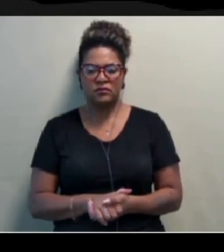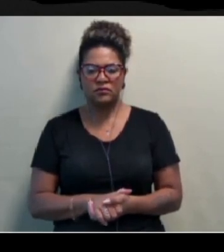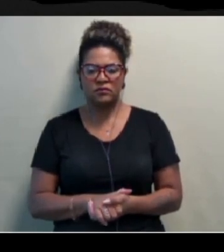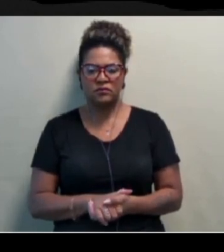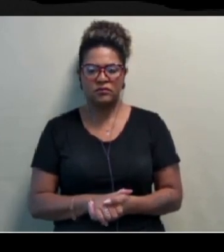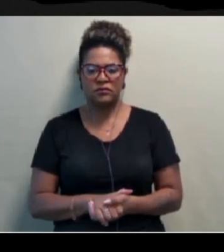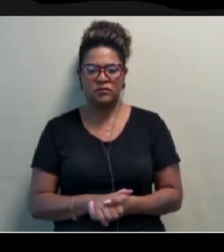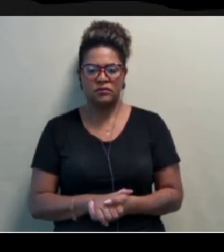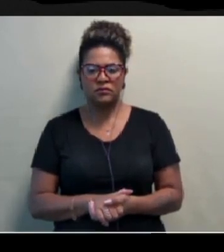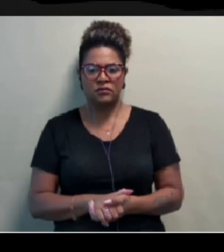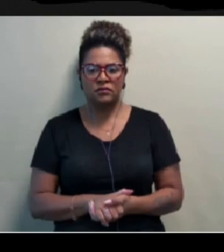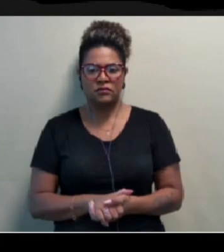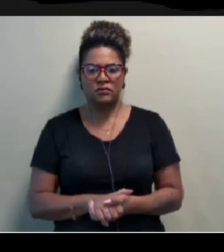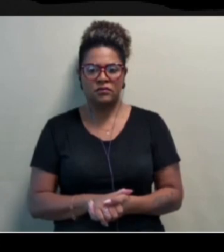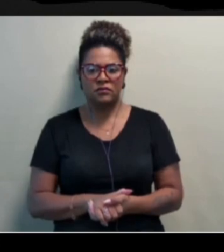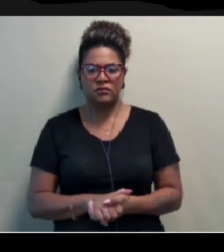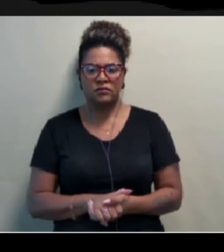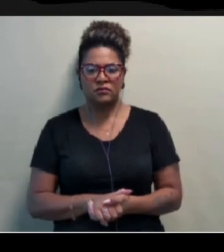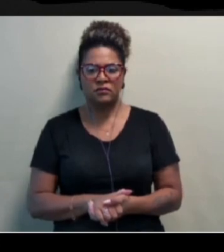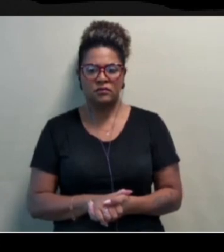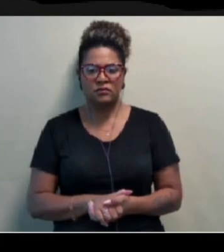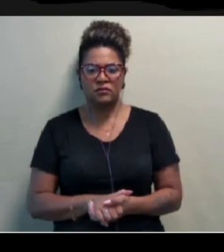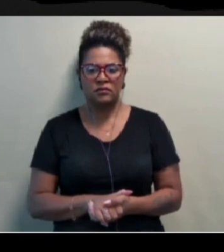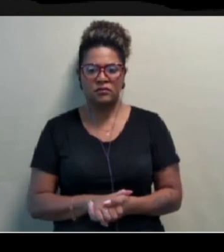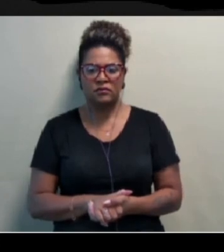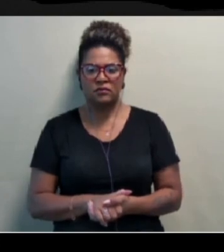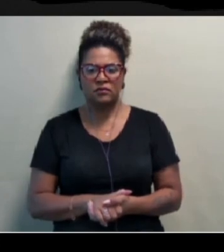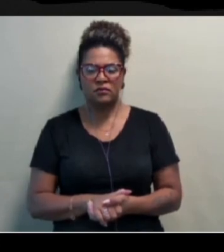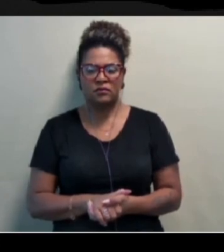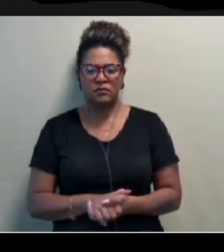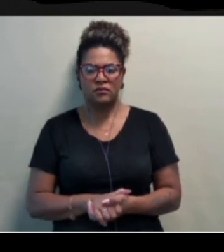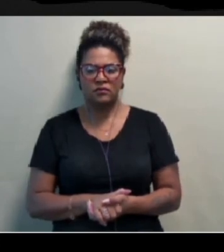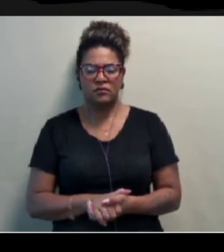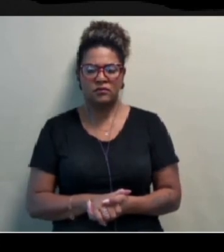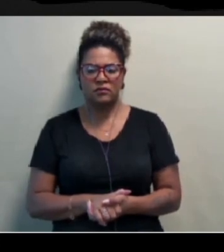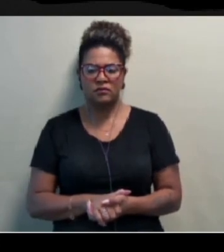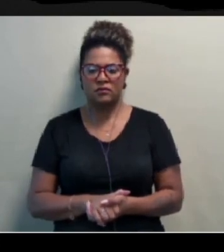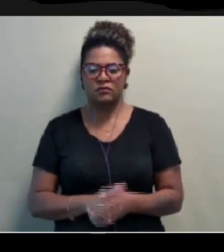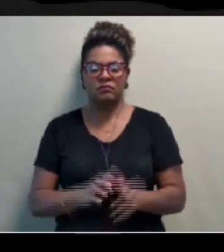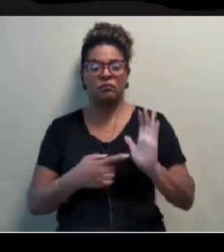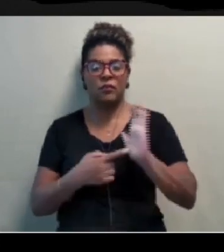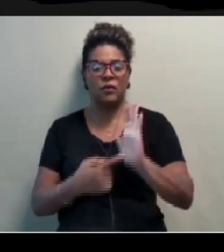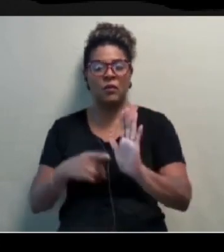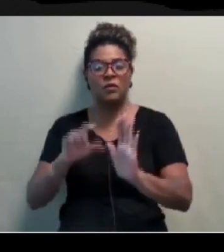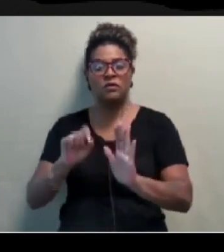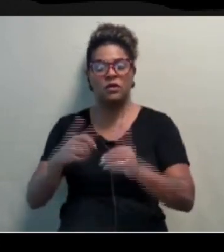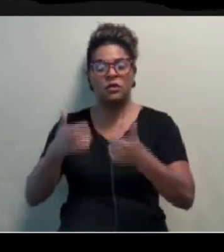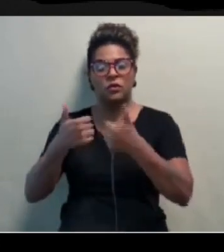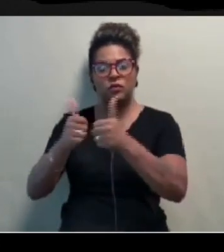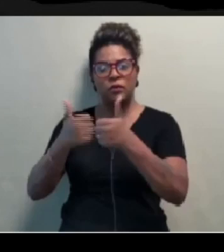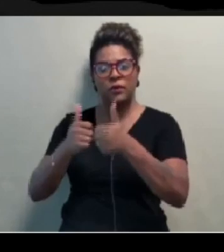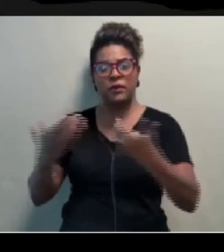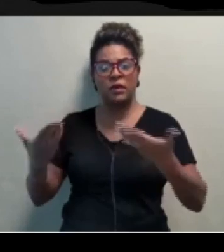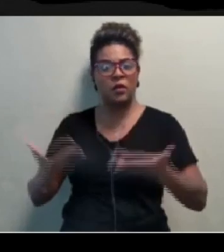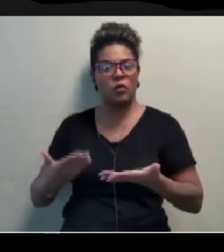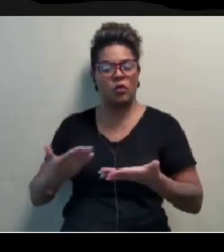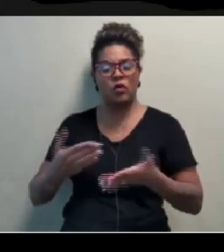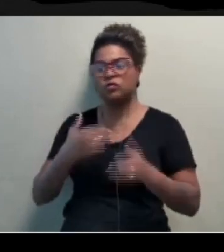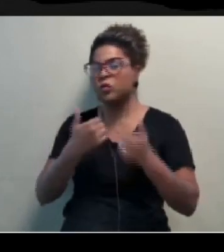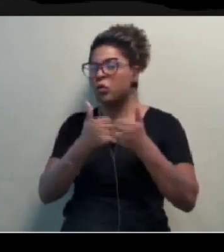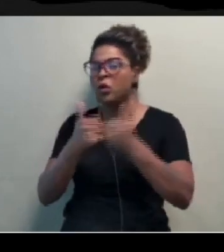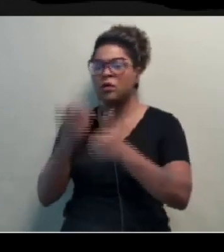sistema suplementar. O sistema suplementar, hoje, ele já está fazendo o que o sistema convencional não consegue fazer. E se